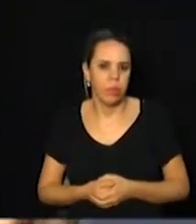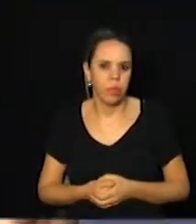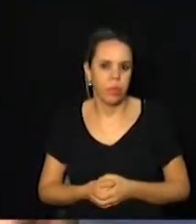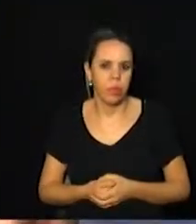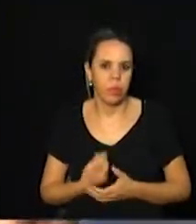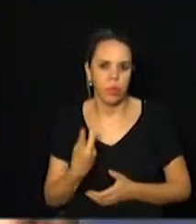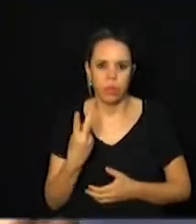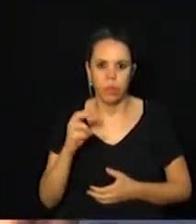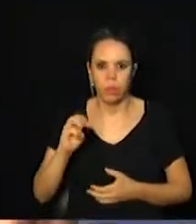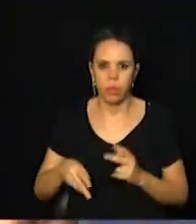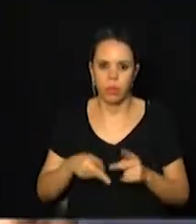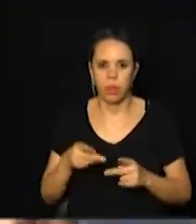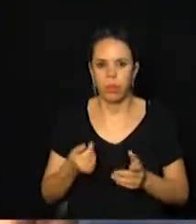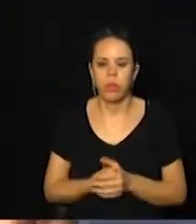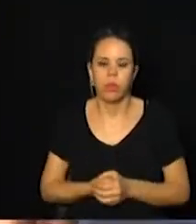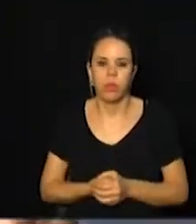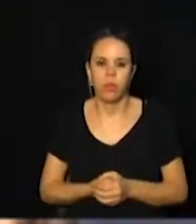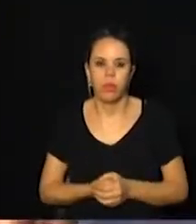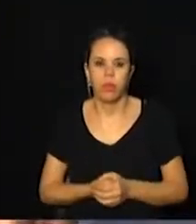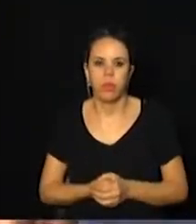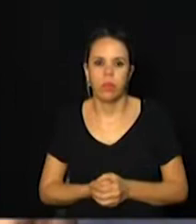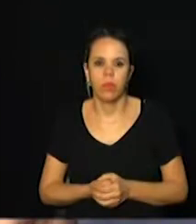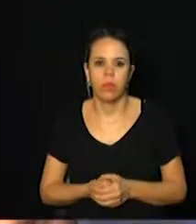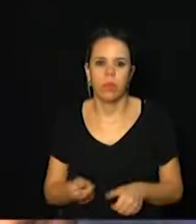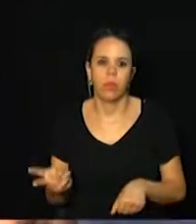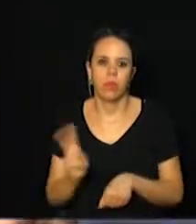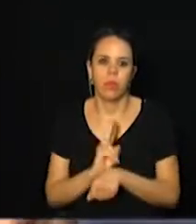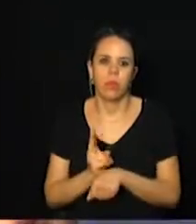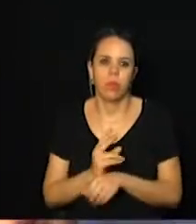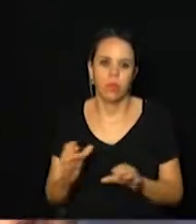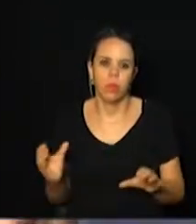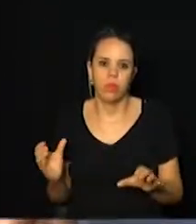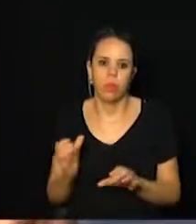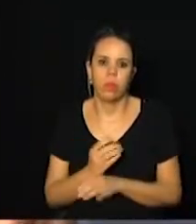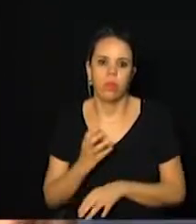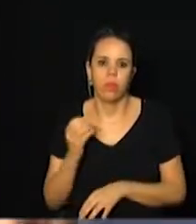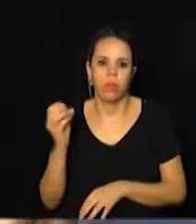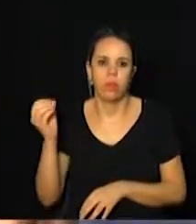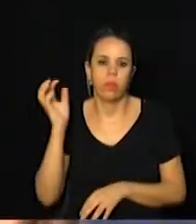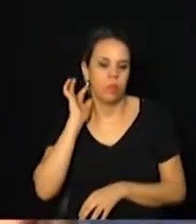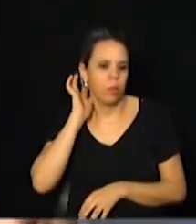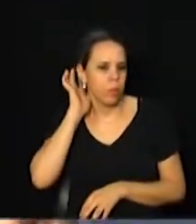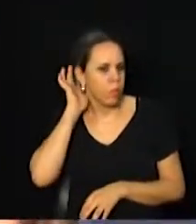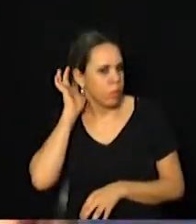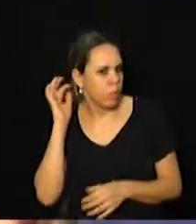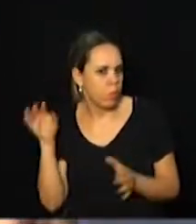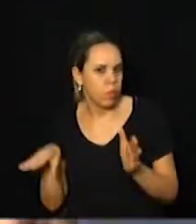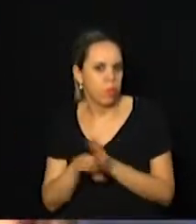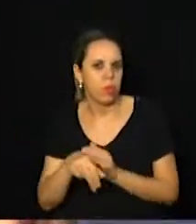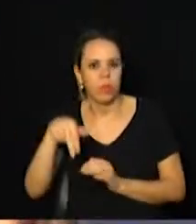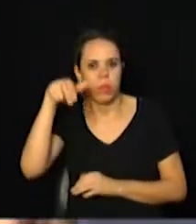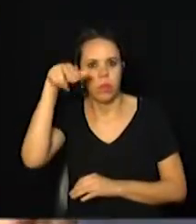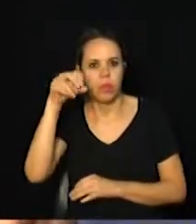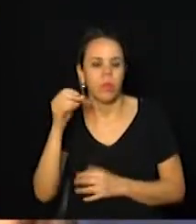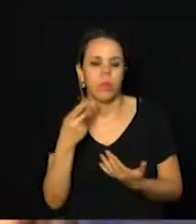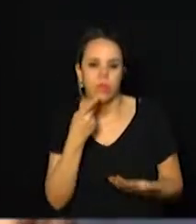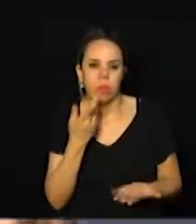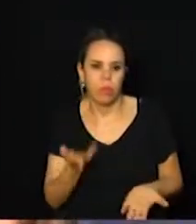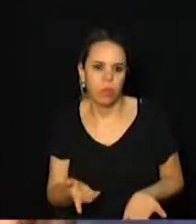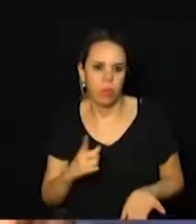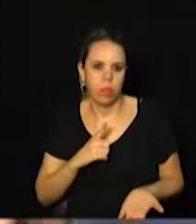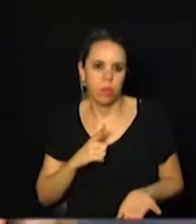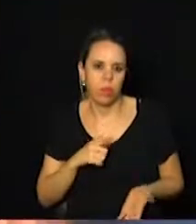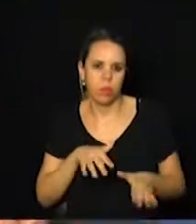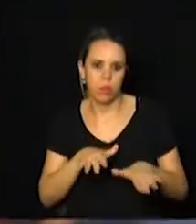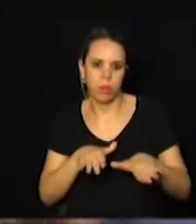2 milhões de pessoa com segurança total você viaja no poço cheguei Aparecida Nossa do rosto